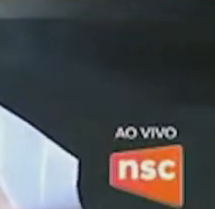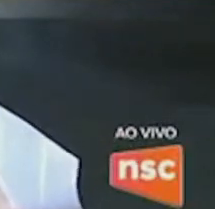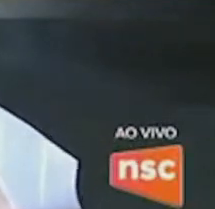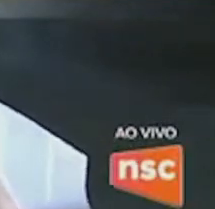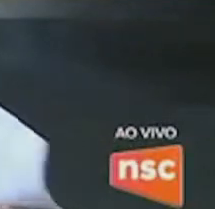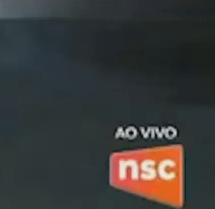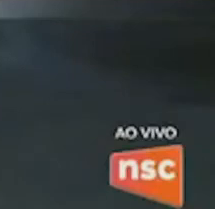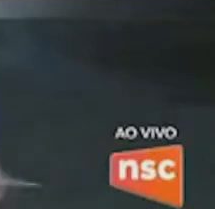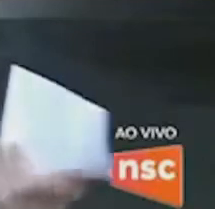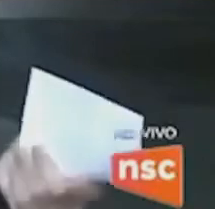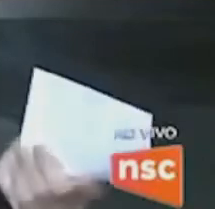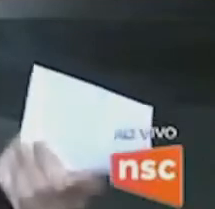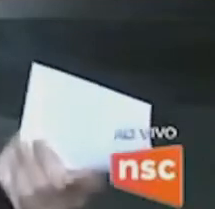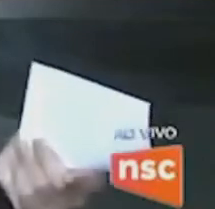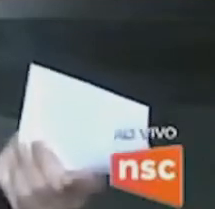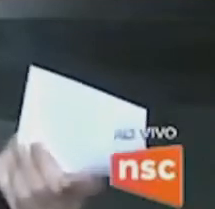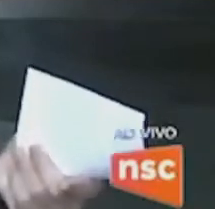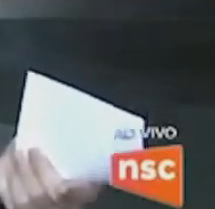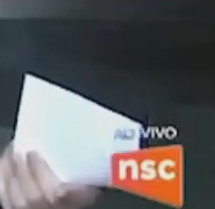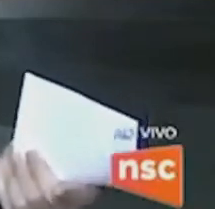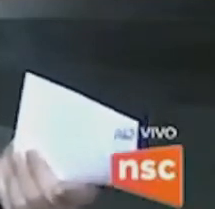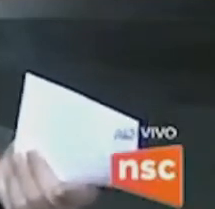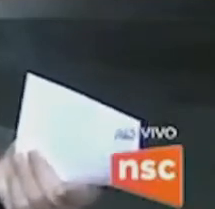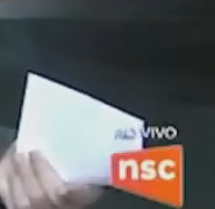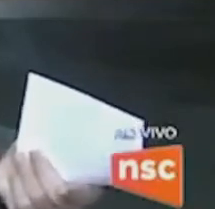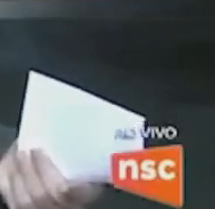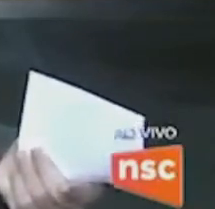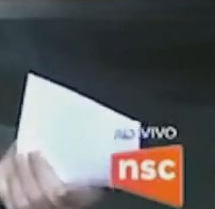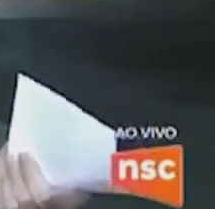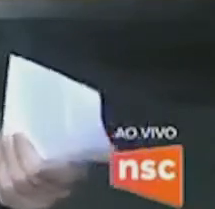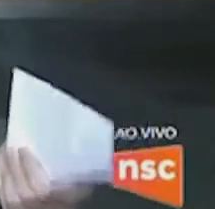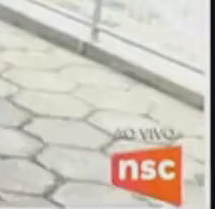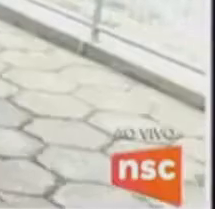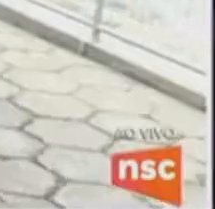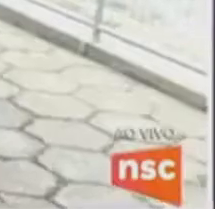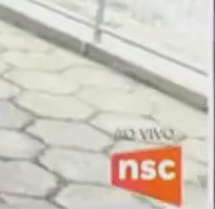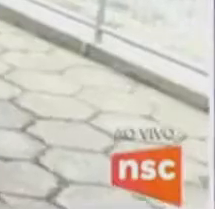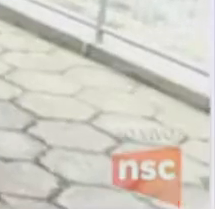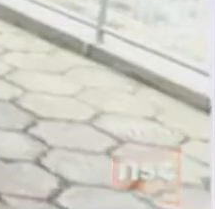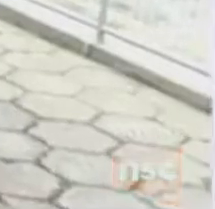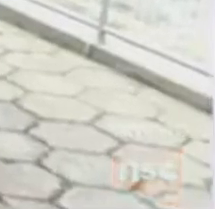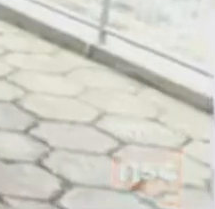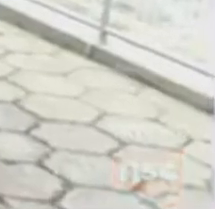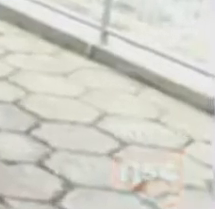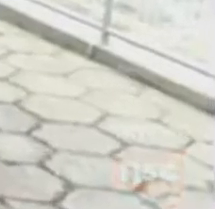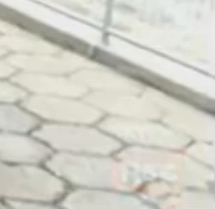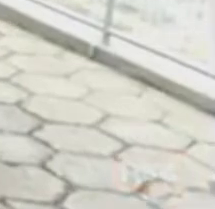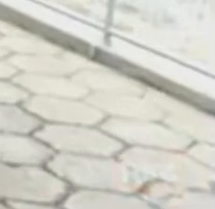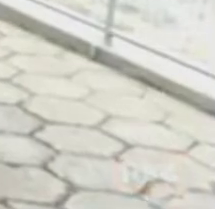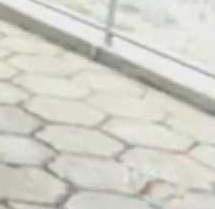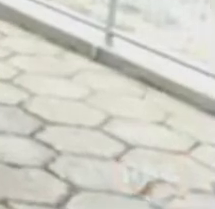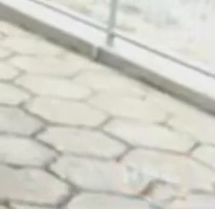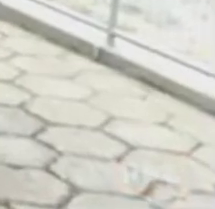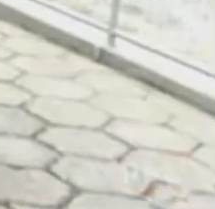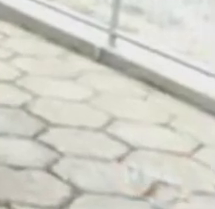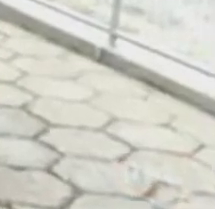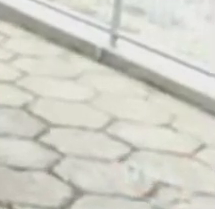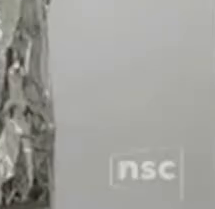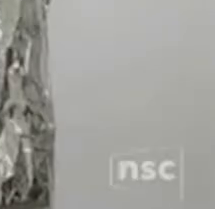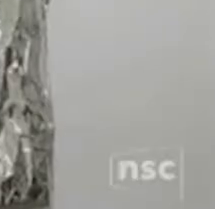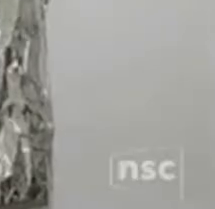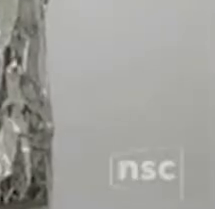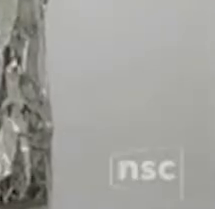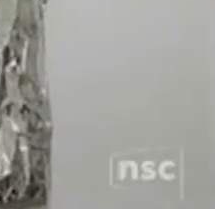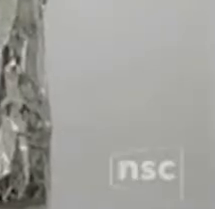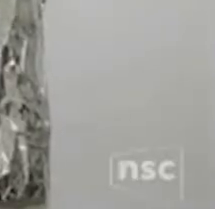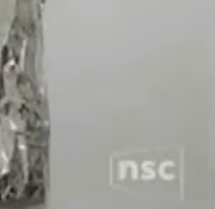estaduais de São Bento do Sul, que fica aqui pertinho de Joinville, no Planalto Norte. O homem de 42 anos, ele foi preso